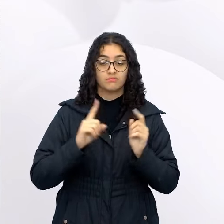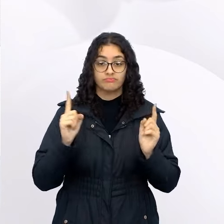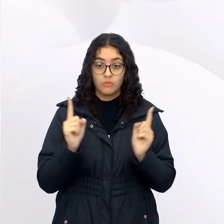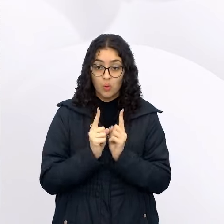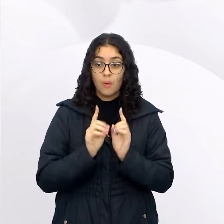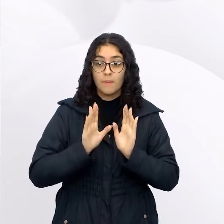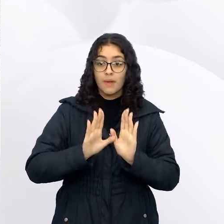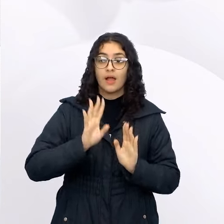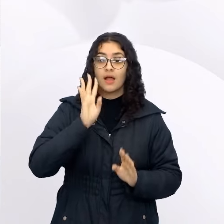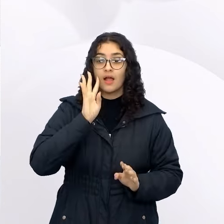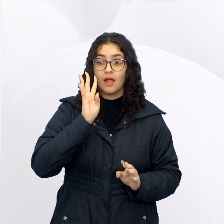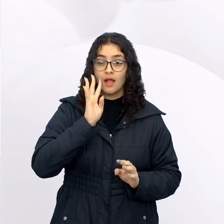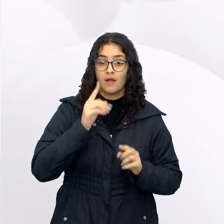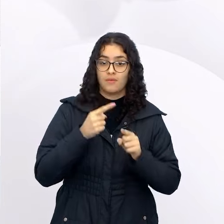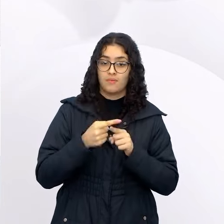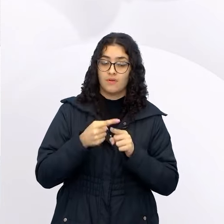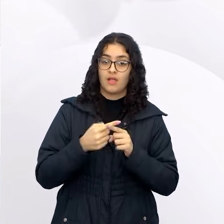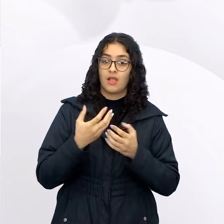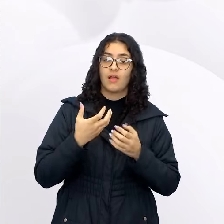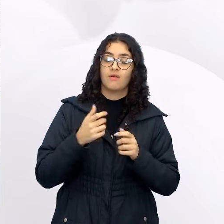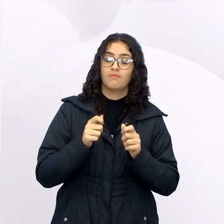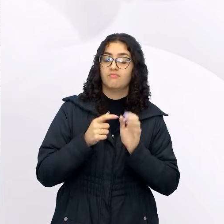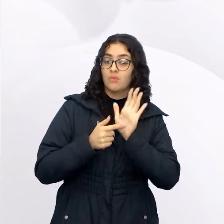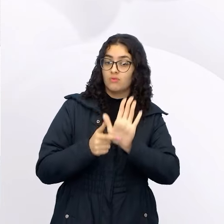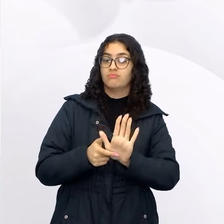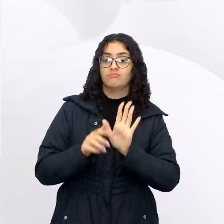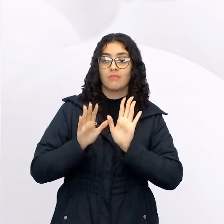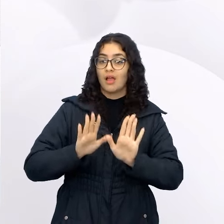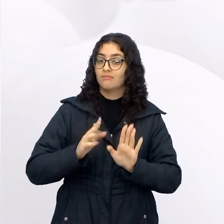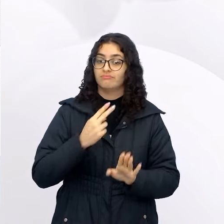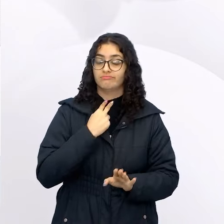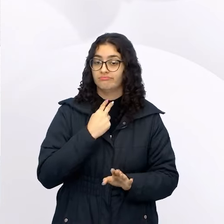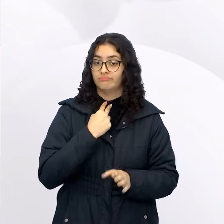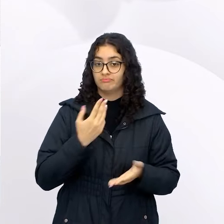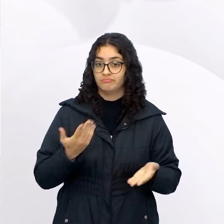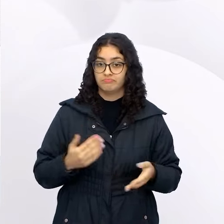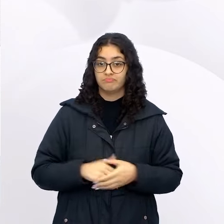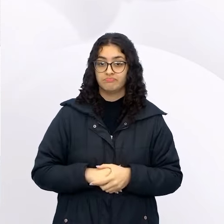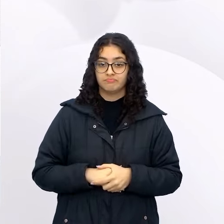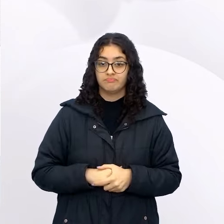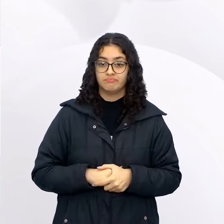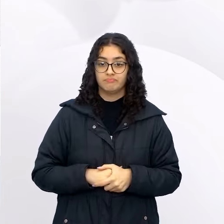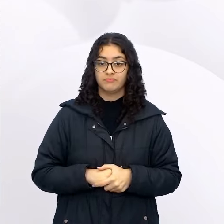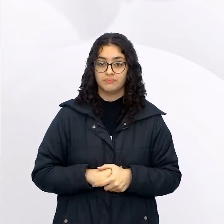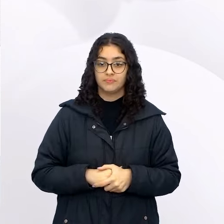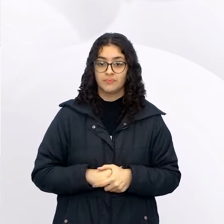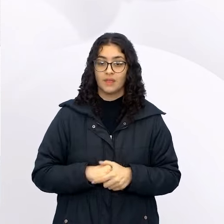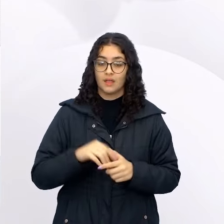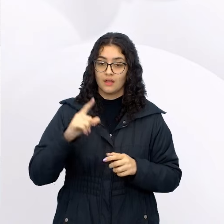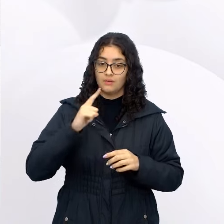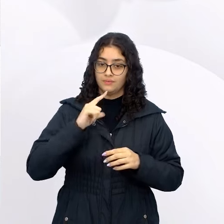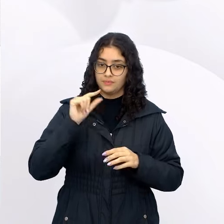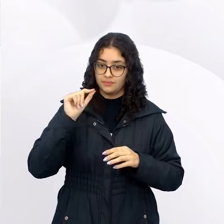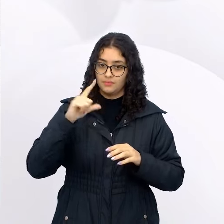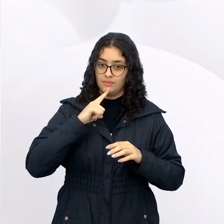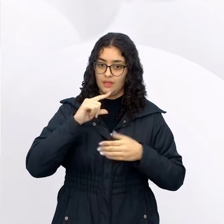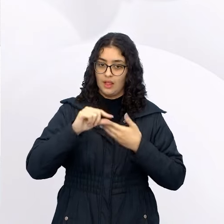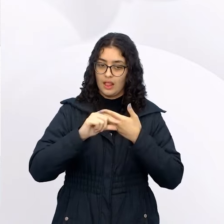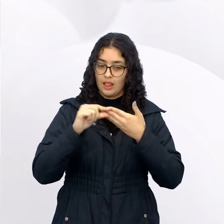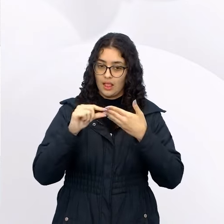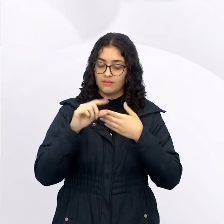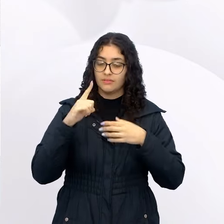é super legal que a gente queria trabalhar e mostrar isso, mas não vai dar mesmo. O filtro é o que aparece ali na legenda? É. Tá bem